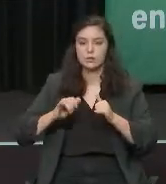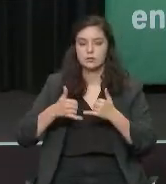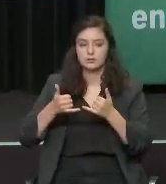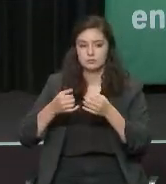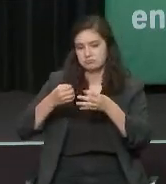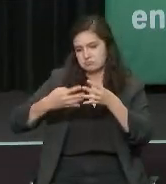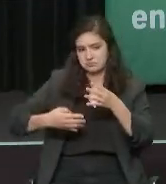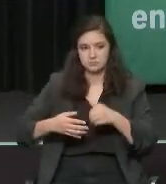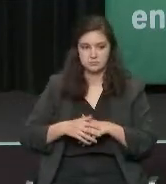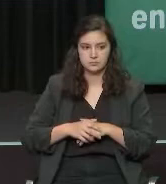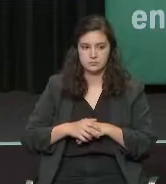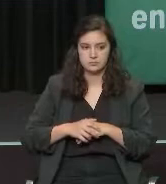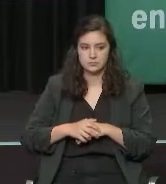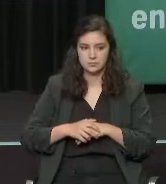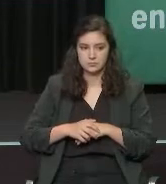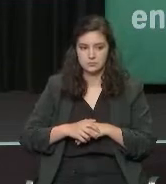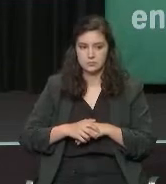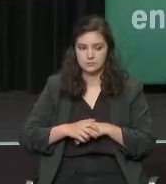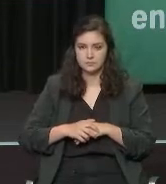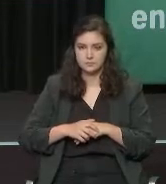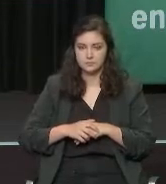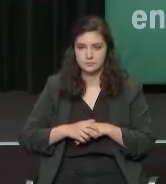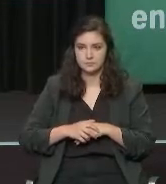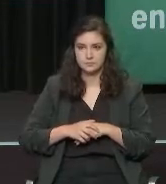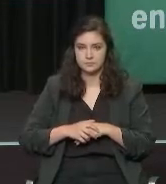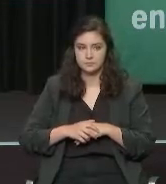e modelação em 3D.